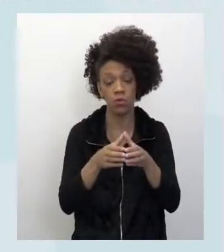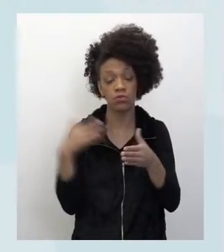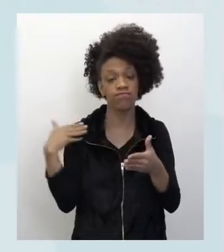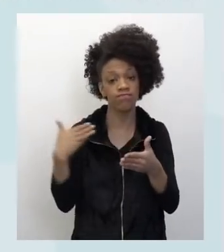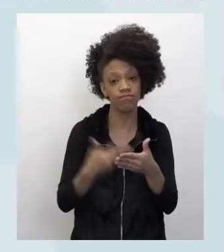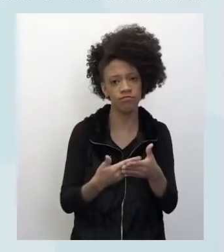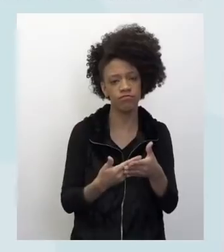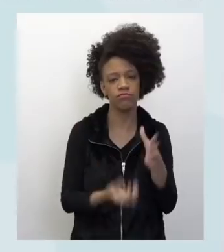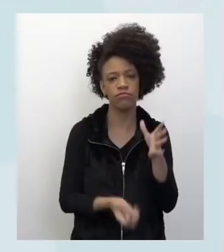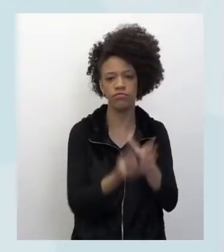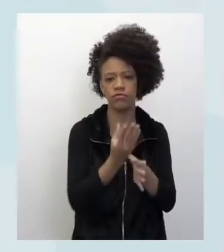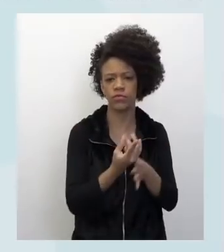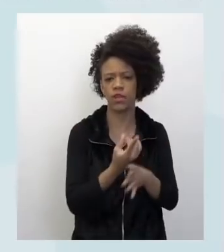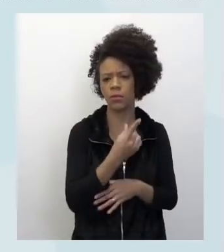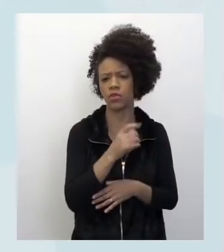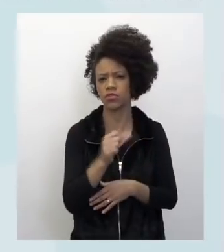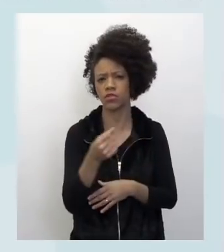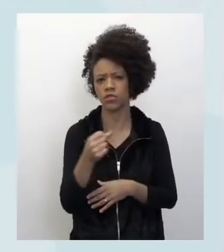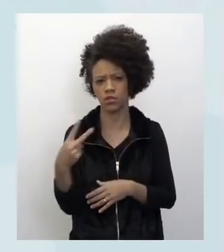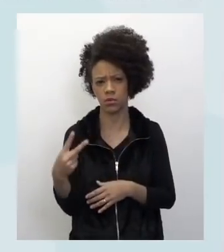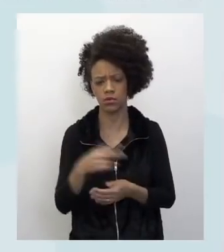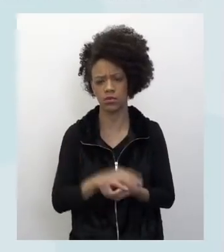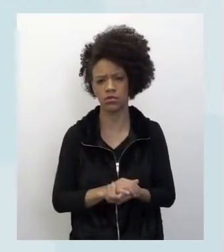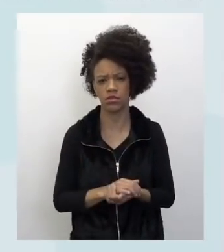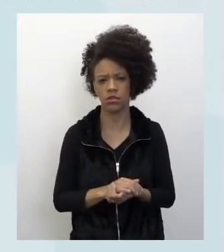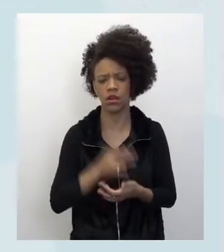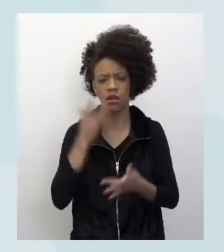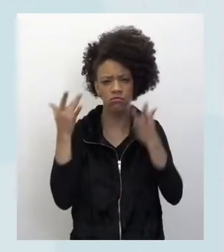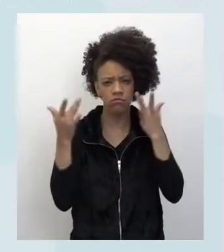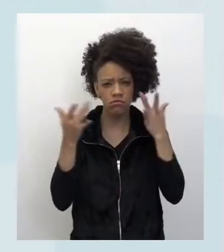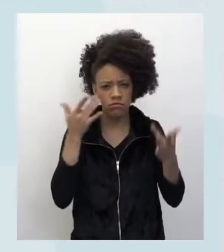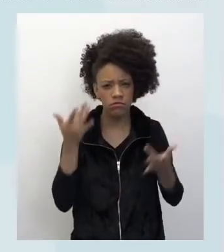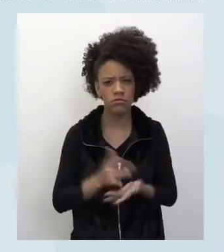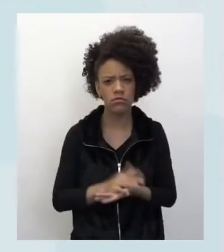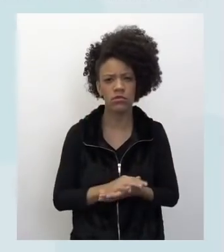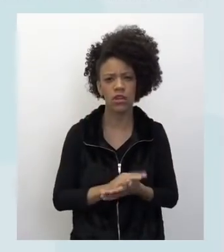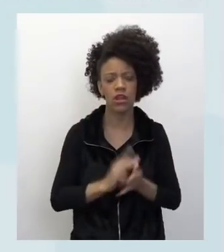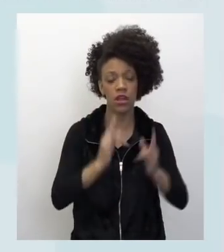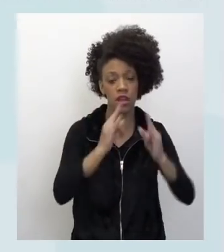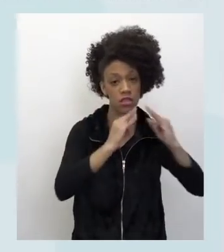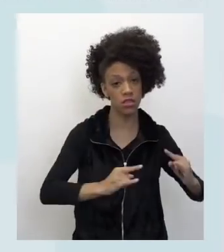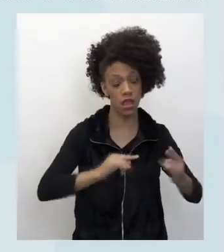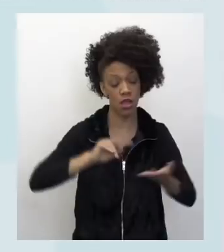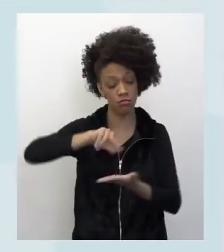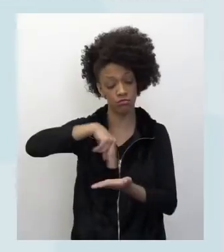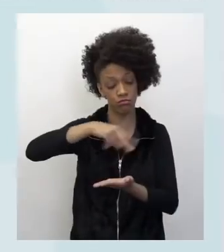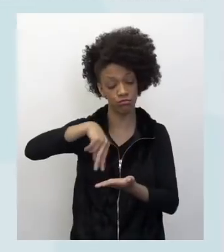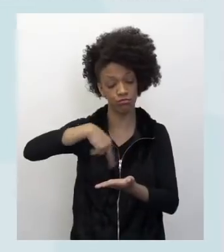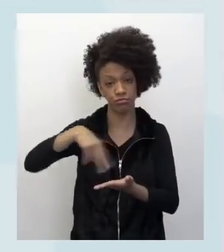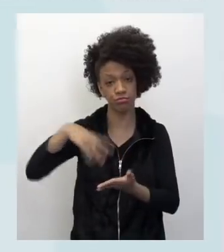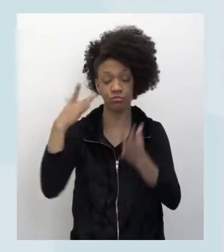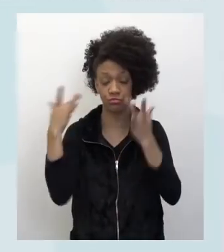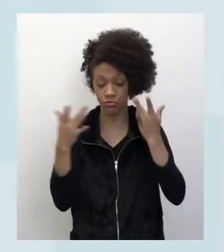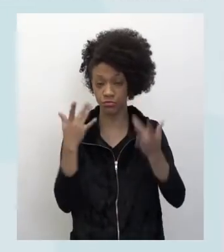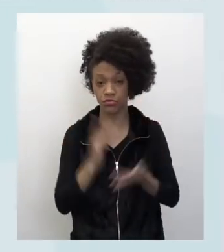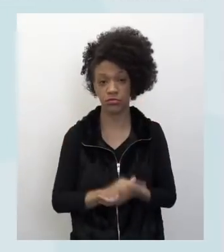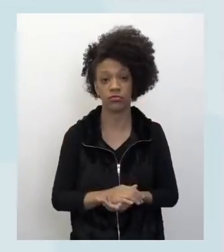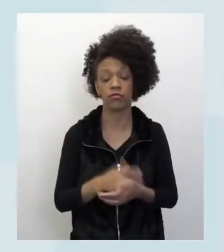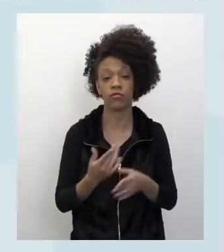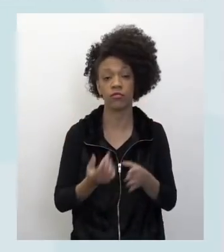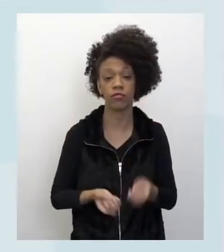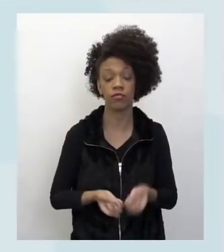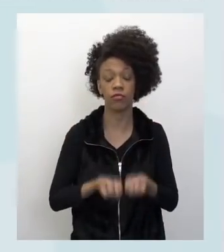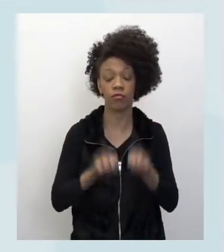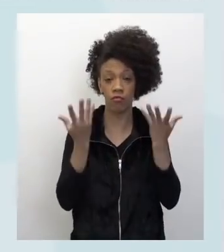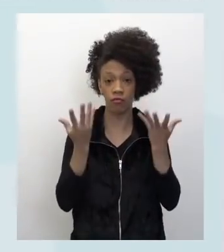desde 1982, espetáculos e intervenções entre circo, teatro e dança. Os espetáculos, eles se juntam